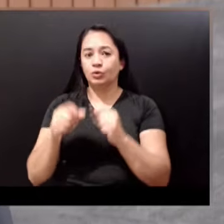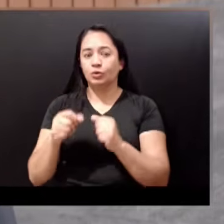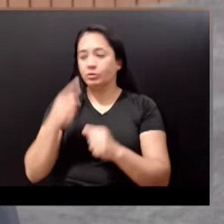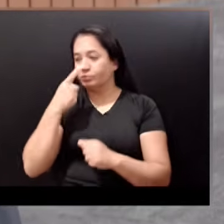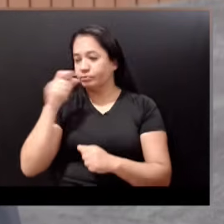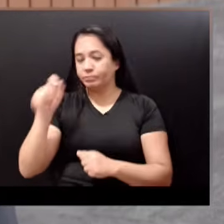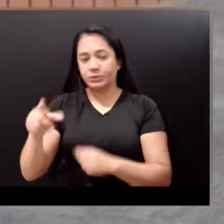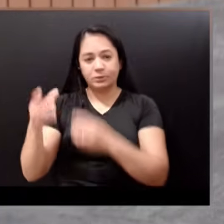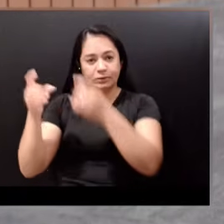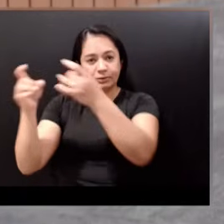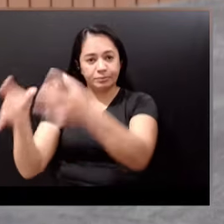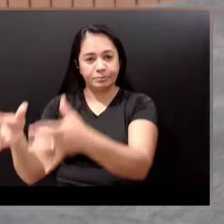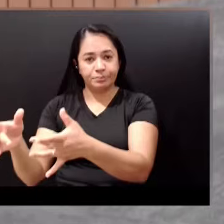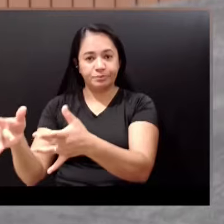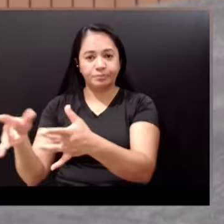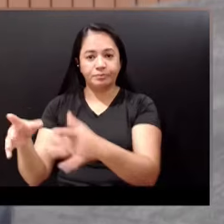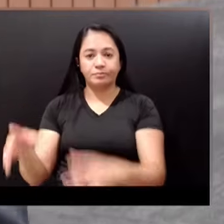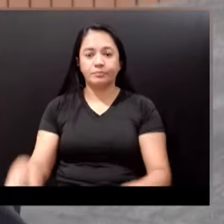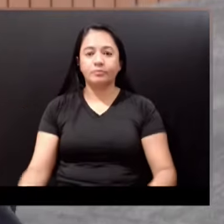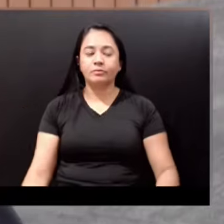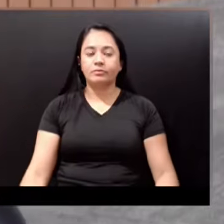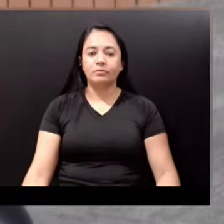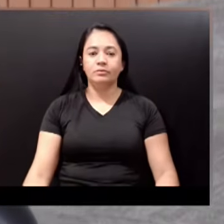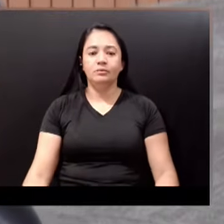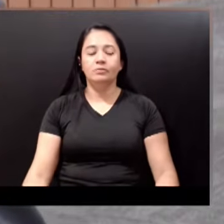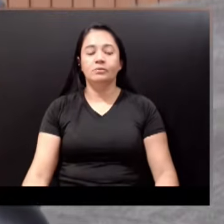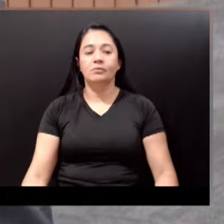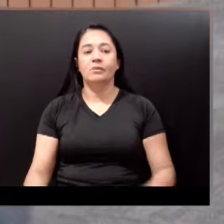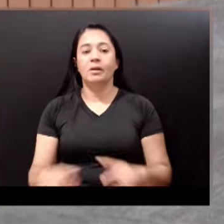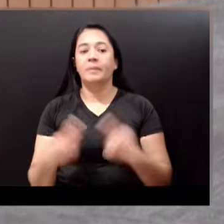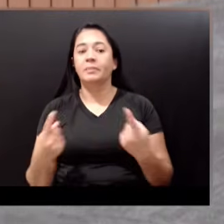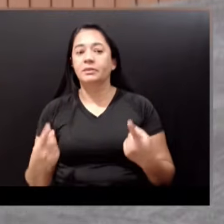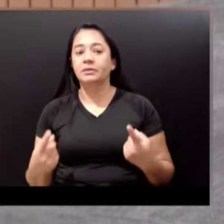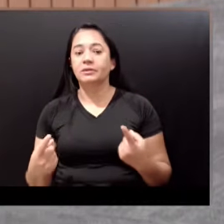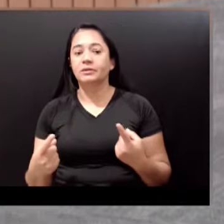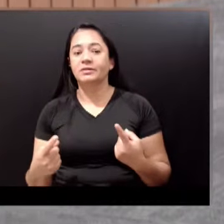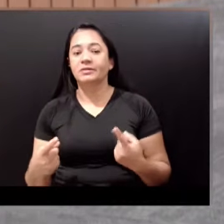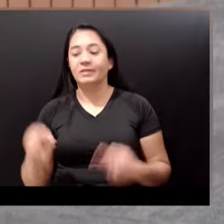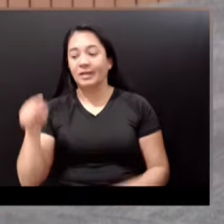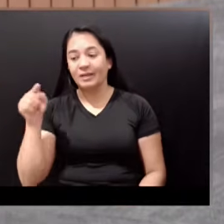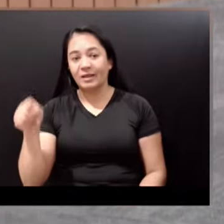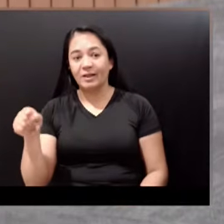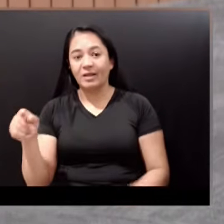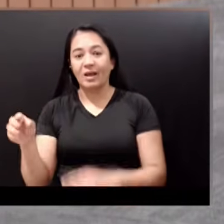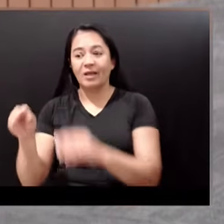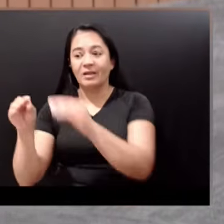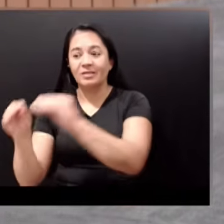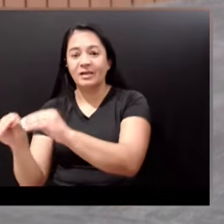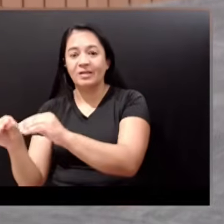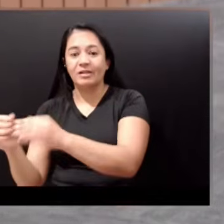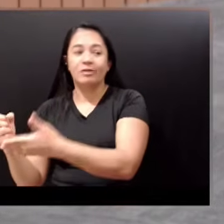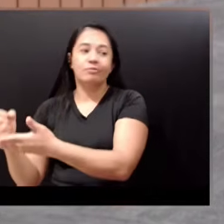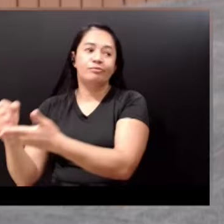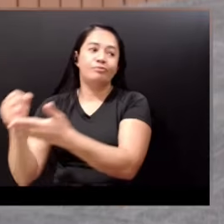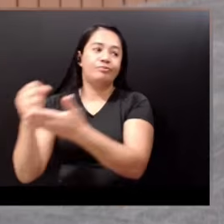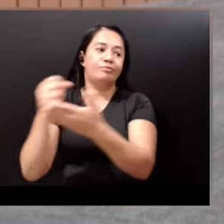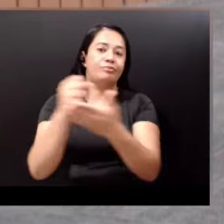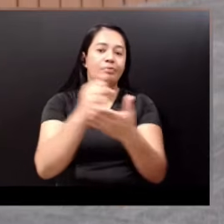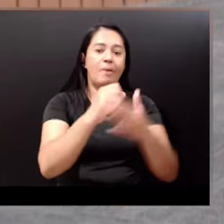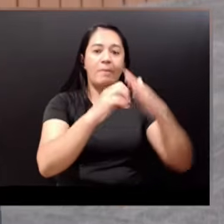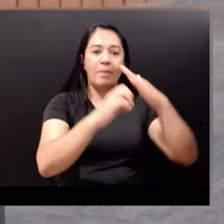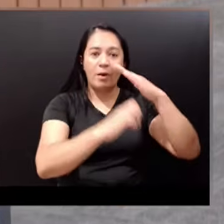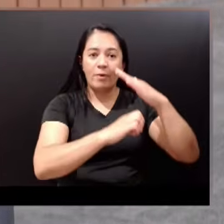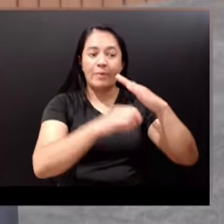produzido, e ainda mais sai do aterro Delta e vai para Paulínia, né, para uma empresa que é contratada